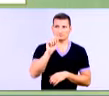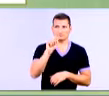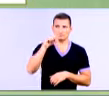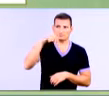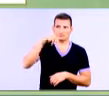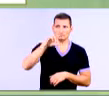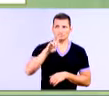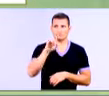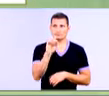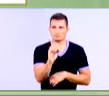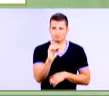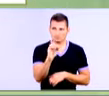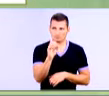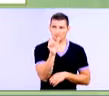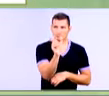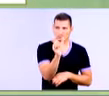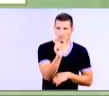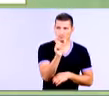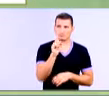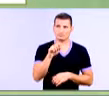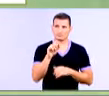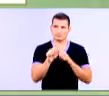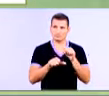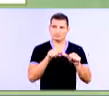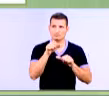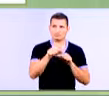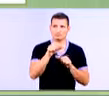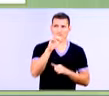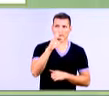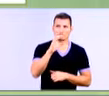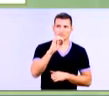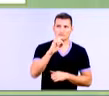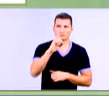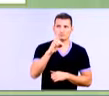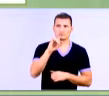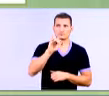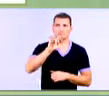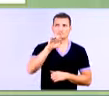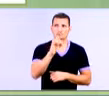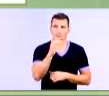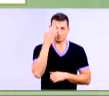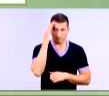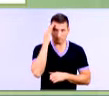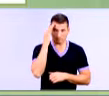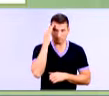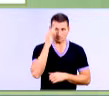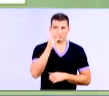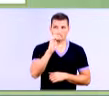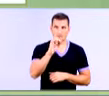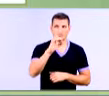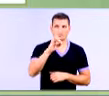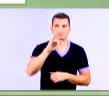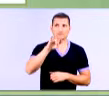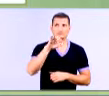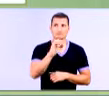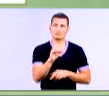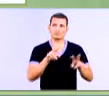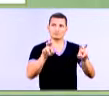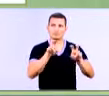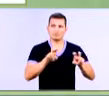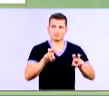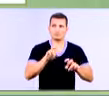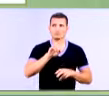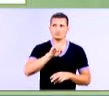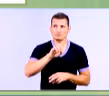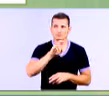compilar significa transformar um código que a gente entende em um código de máquina. Então a gente vai compilar